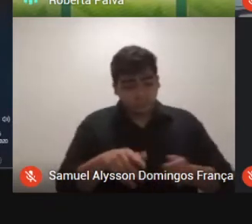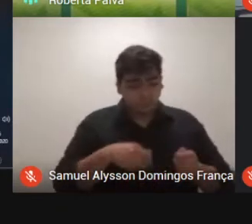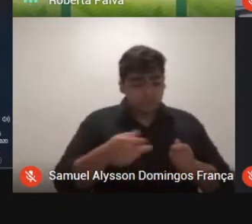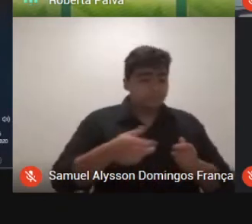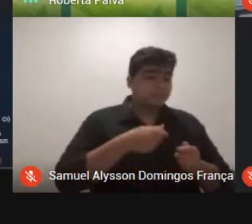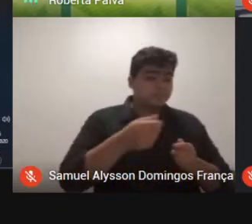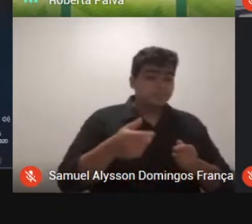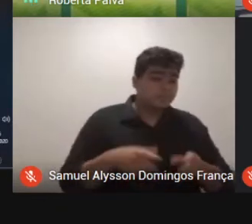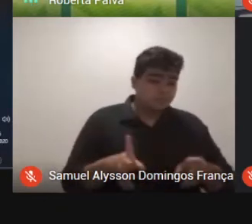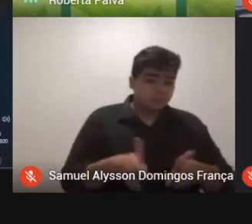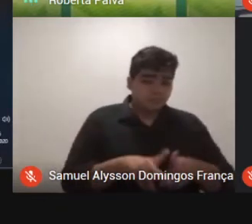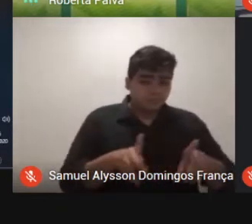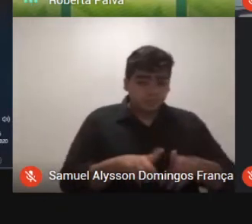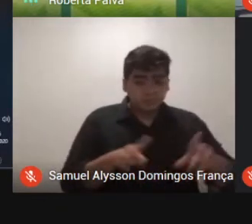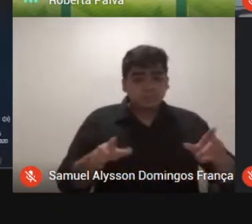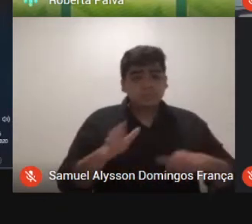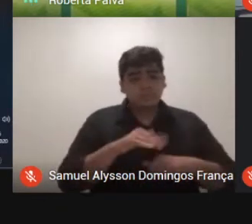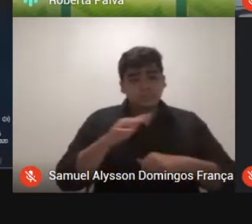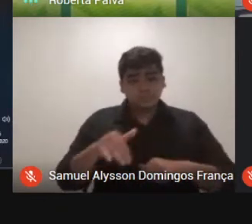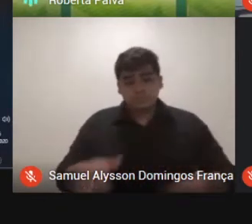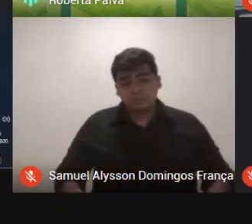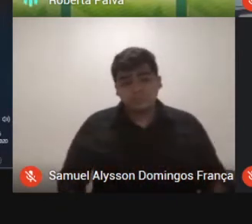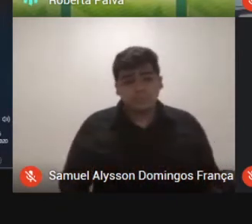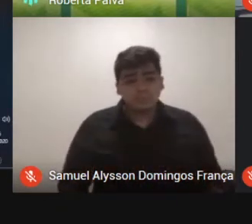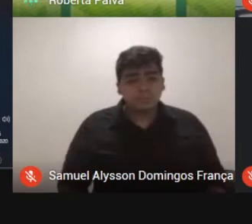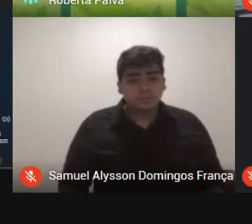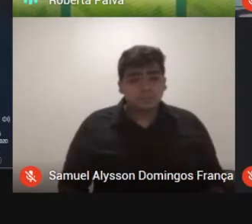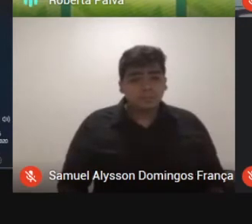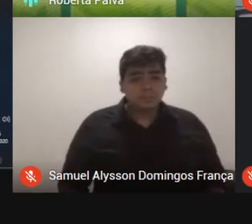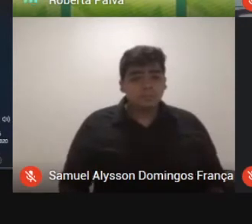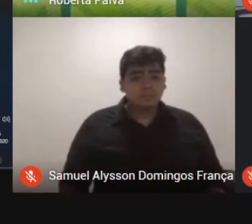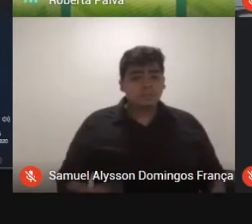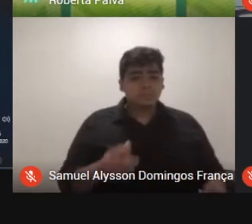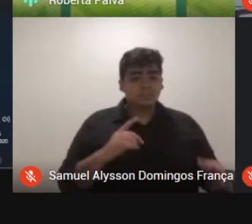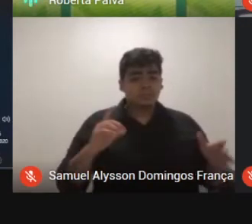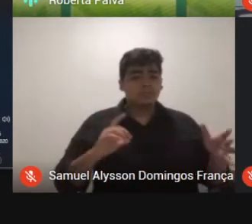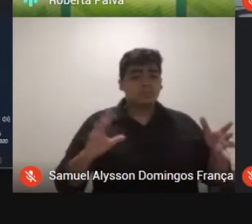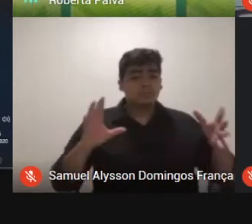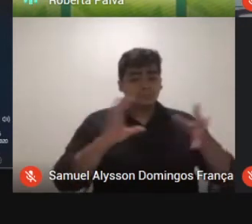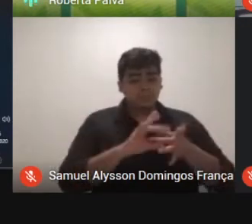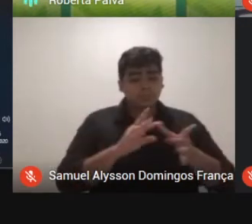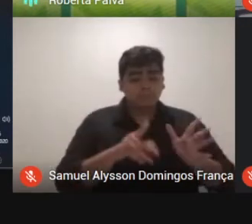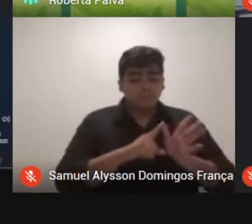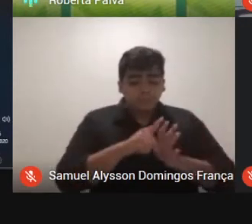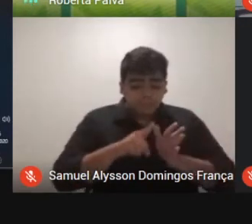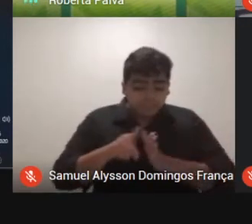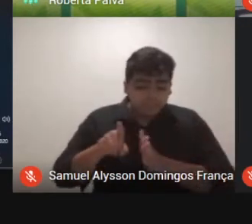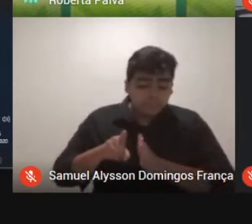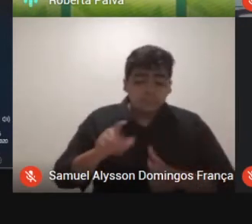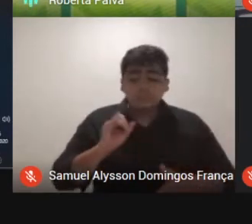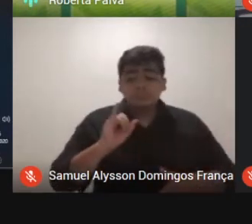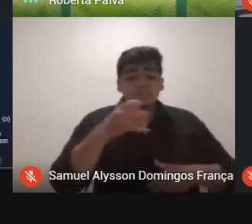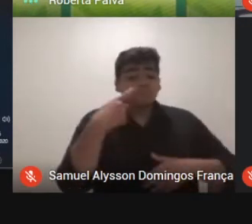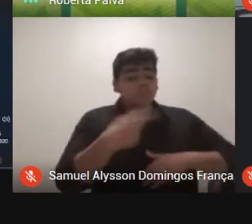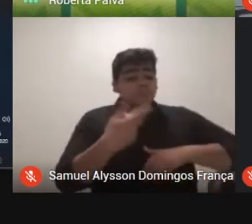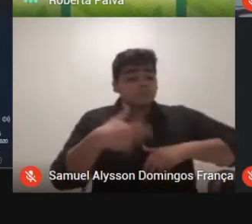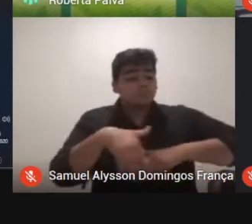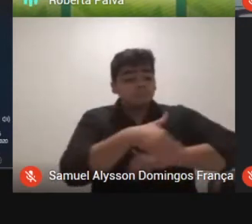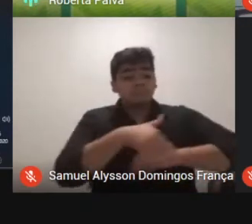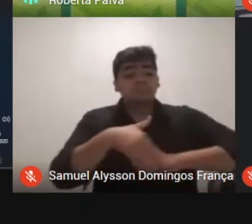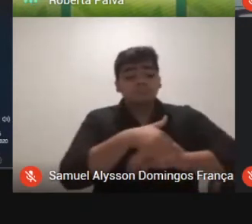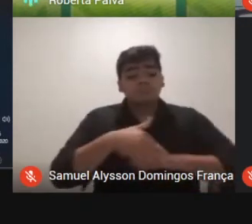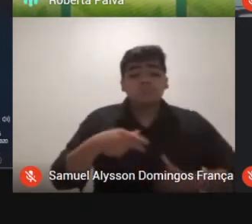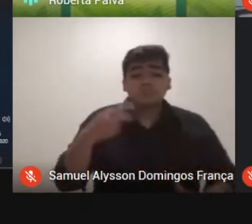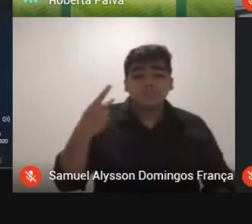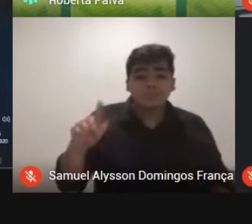ou cinza. E são com a própria pesquisa, né? Se essa rua fosse sua. Então,